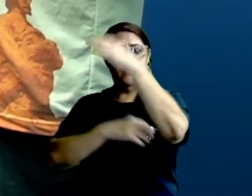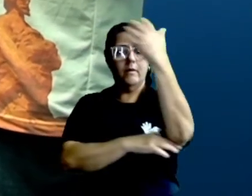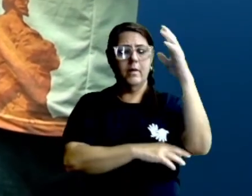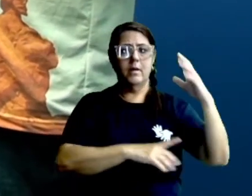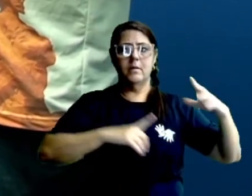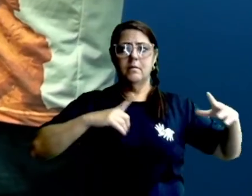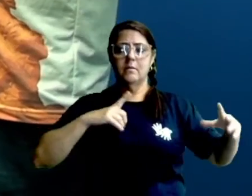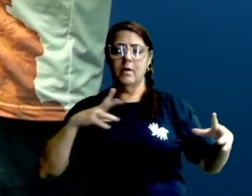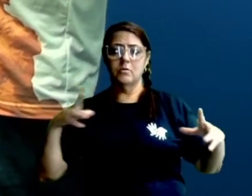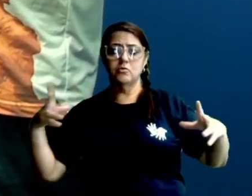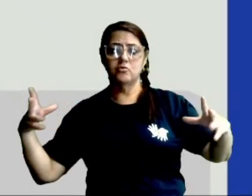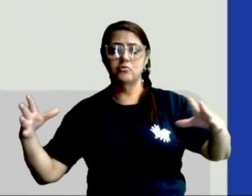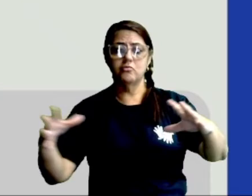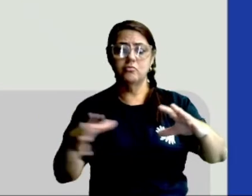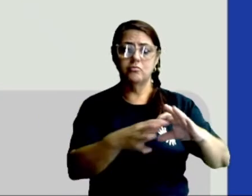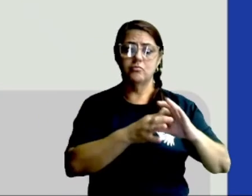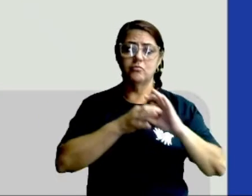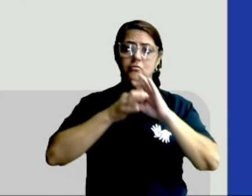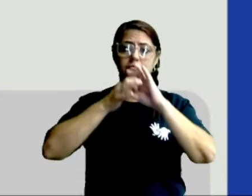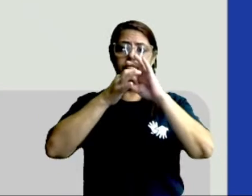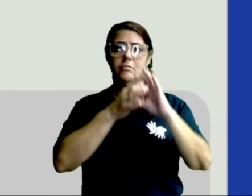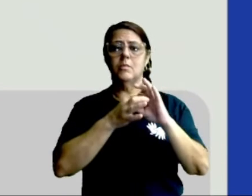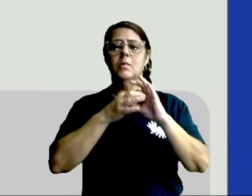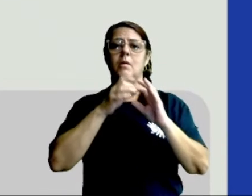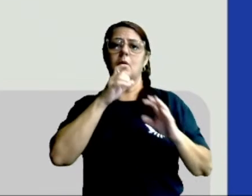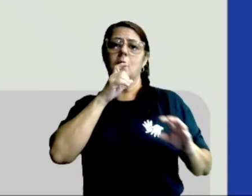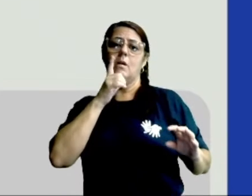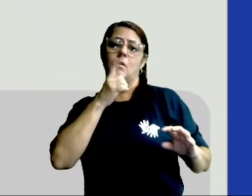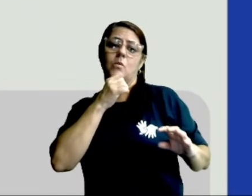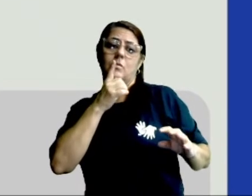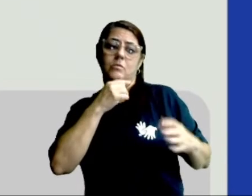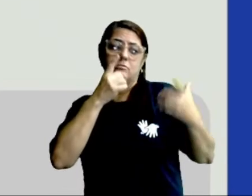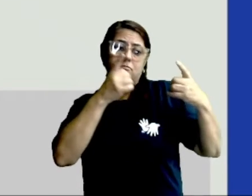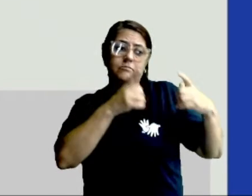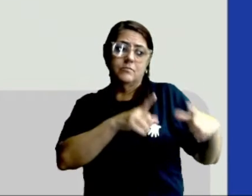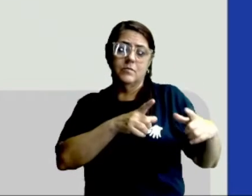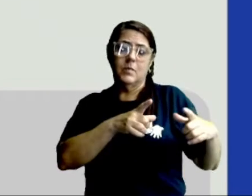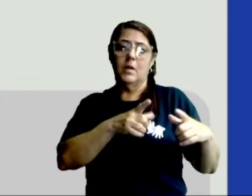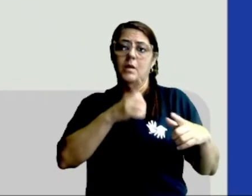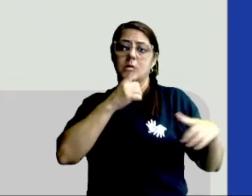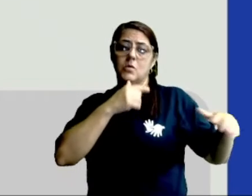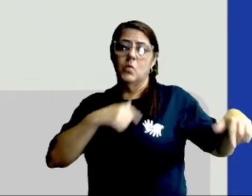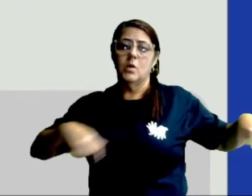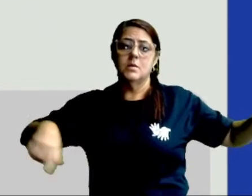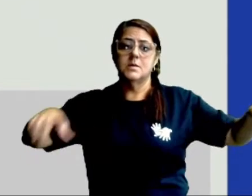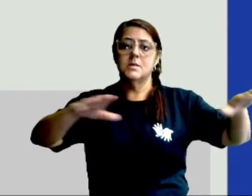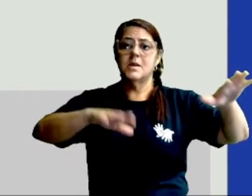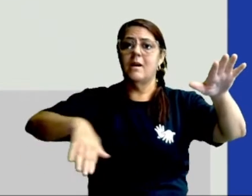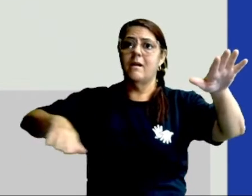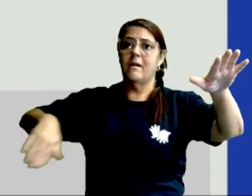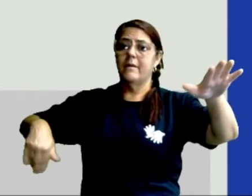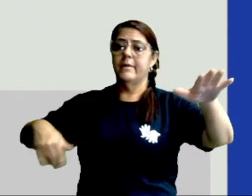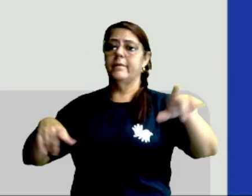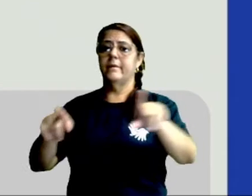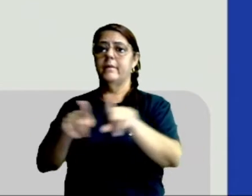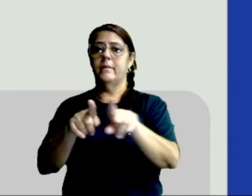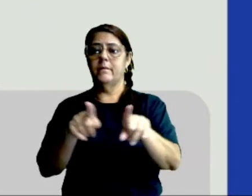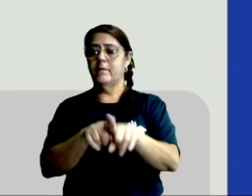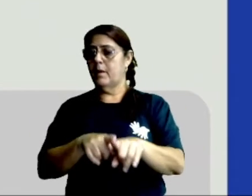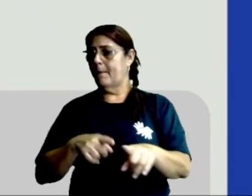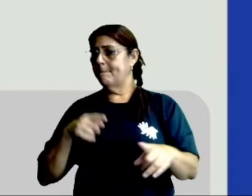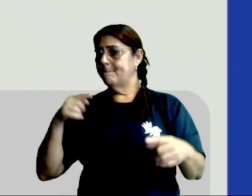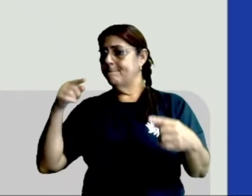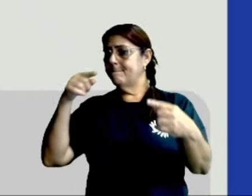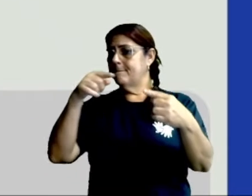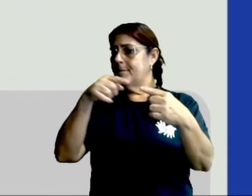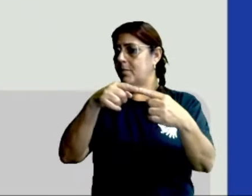vai se somar a essa umidade que vem do oceano e se tocar para esse ponto 3, né? Que diz